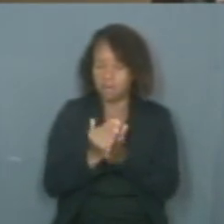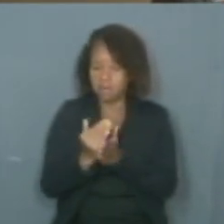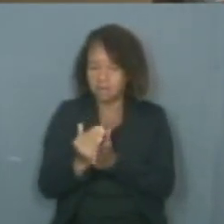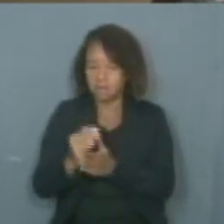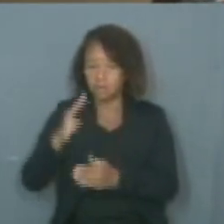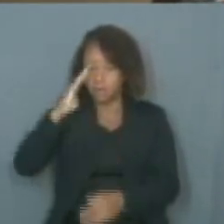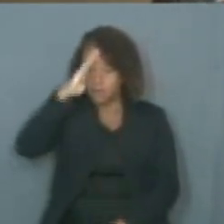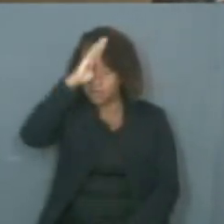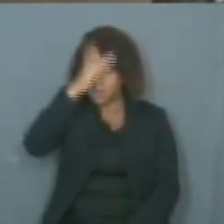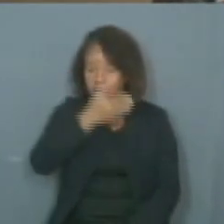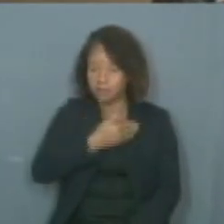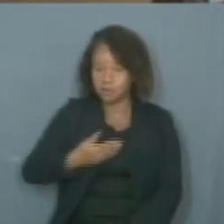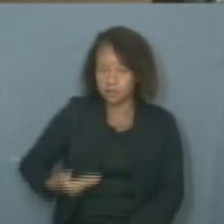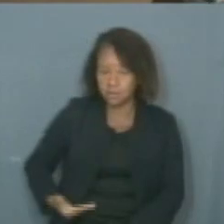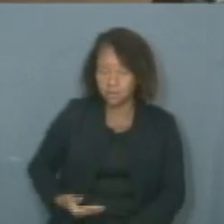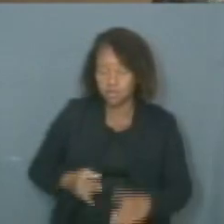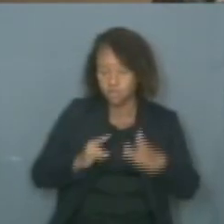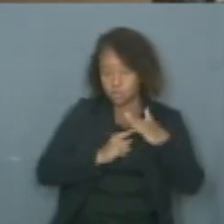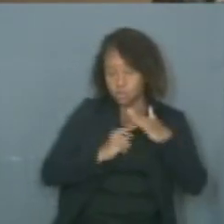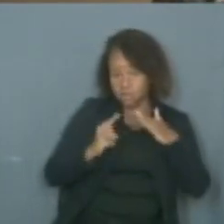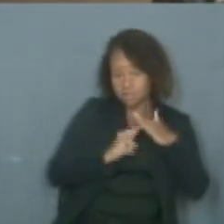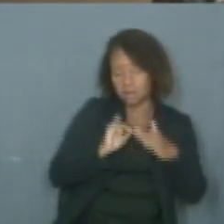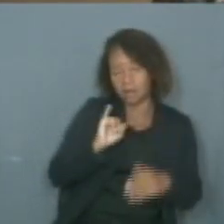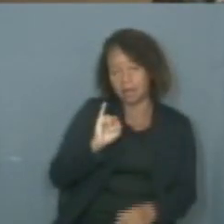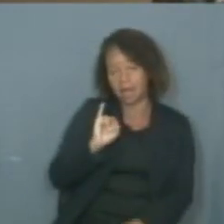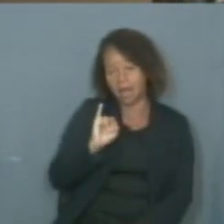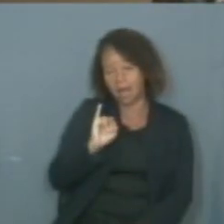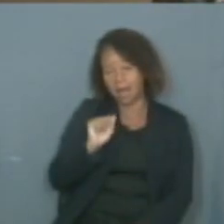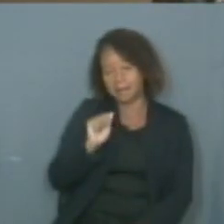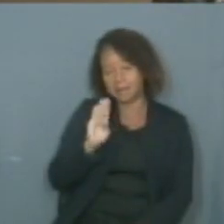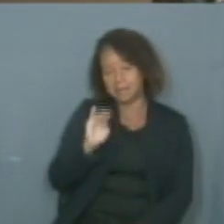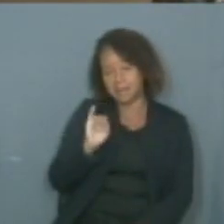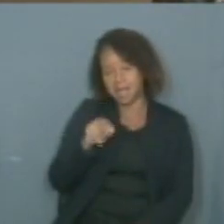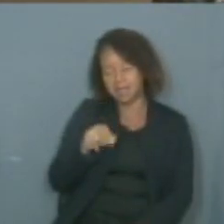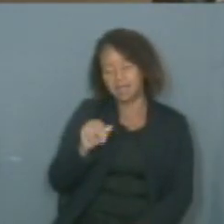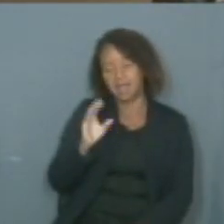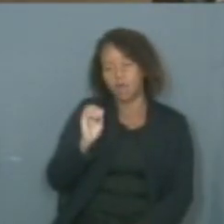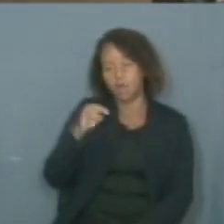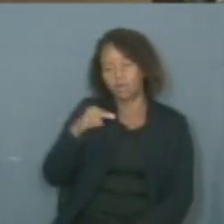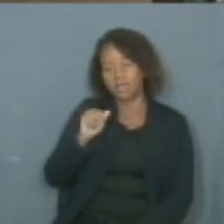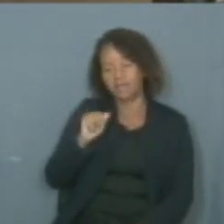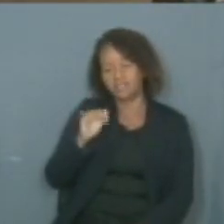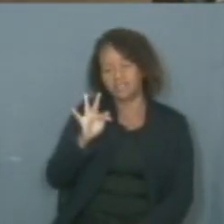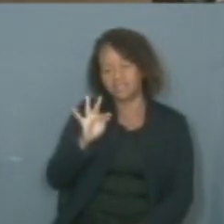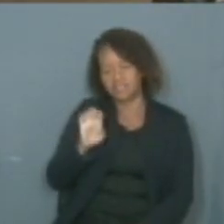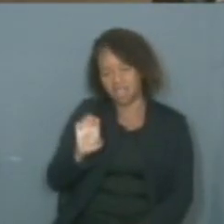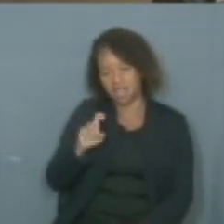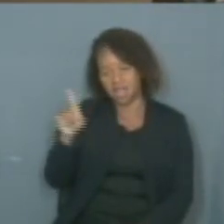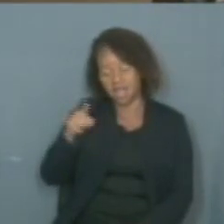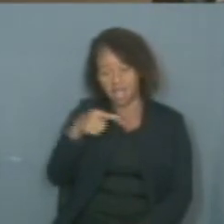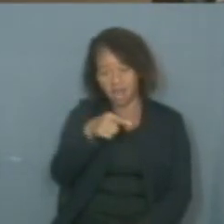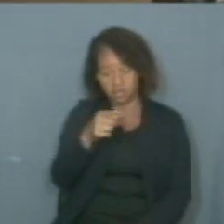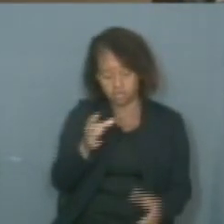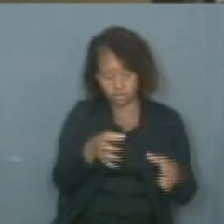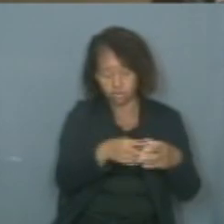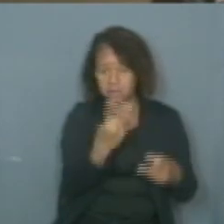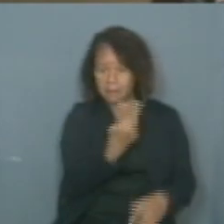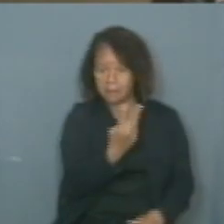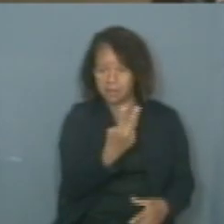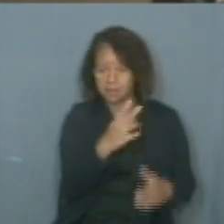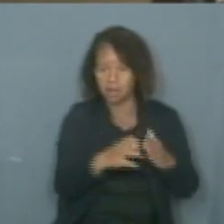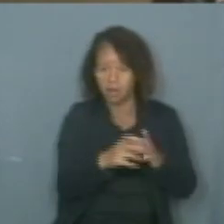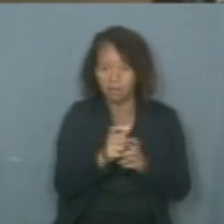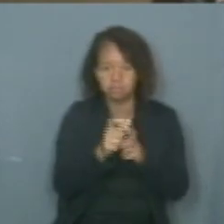Bolsonaro e instituições como a ABMEC e a Conafer foram as campeões